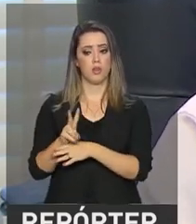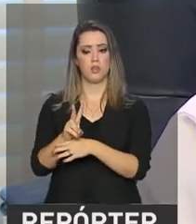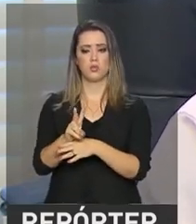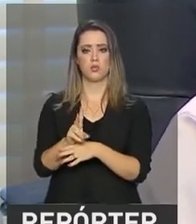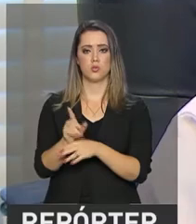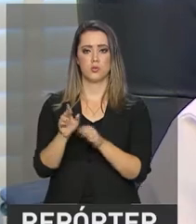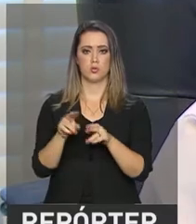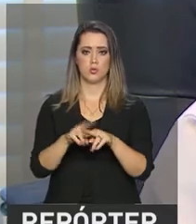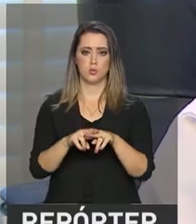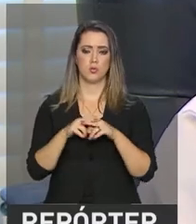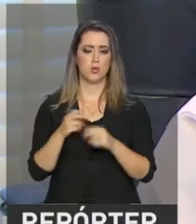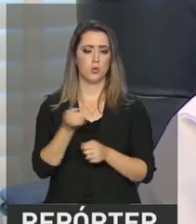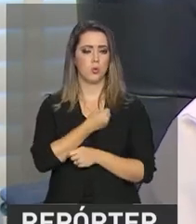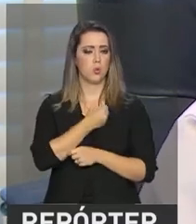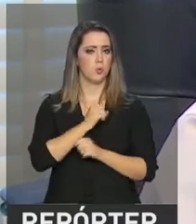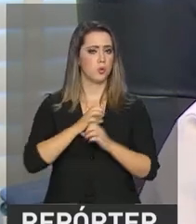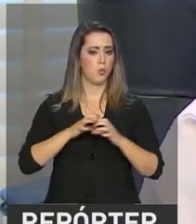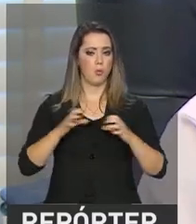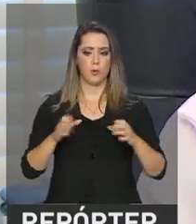por maior número de pessoas e com a taxa mais baixa